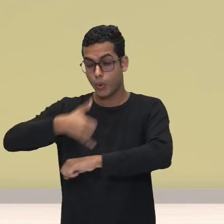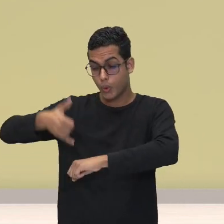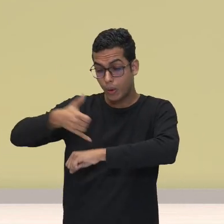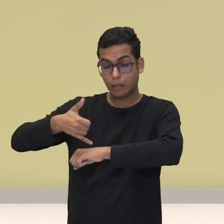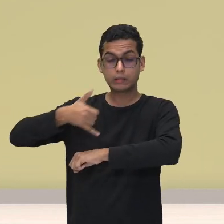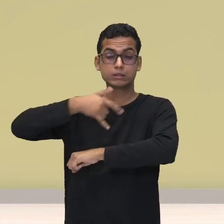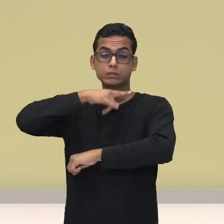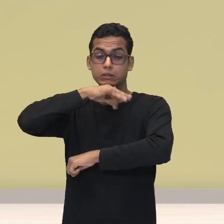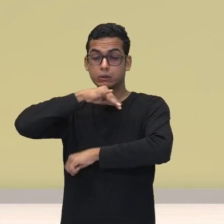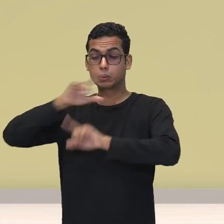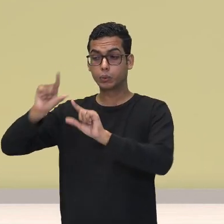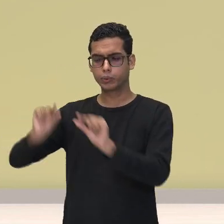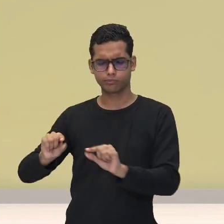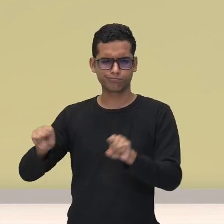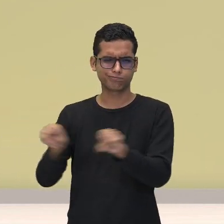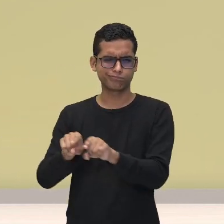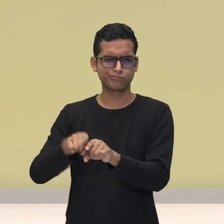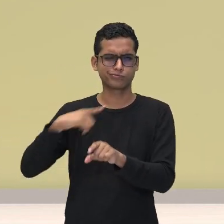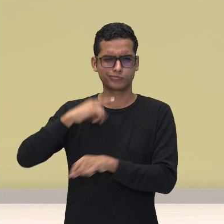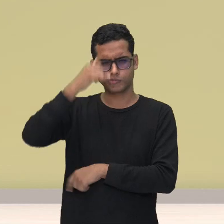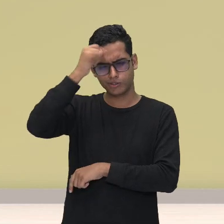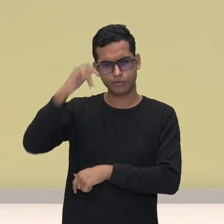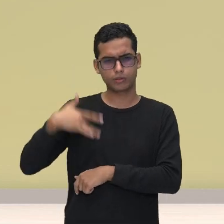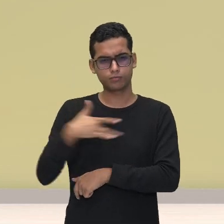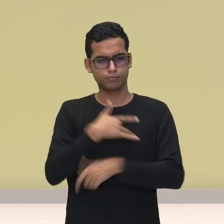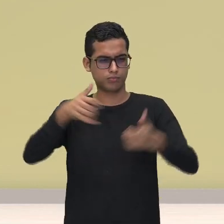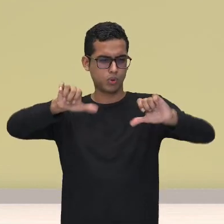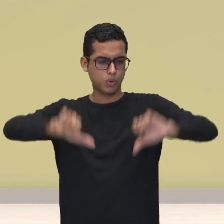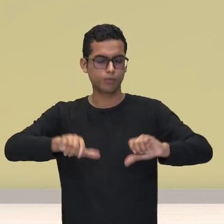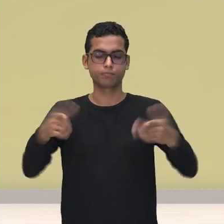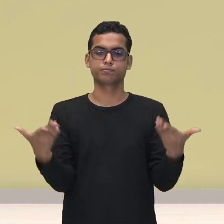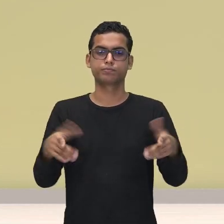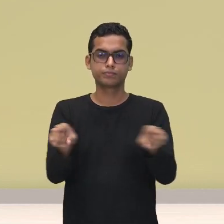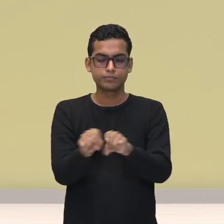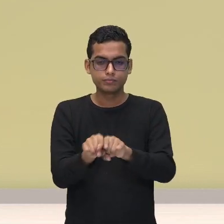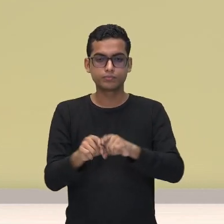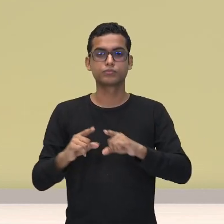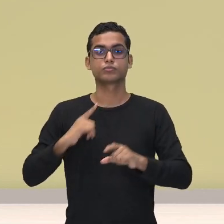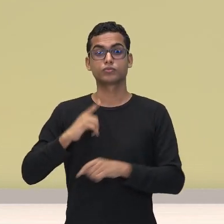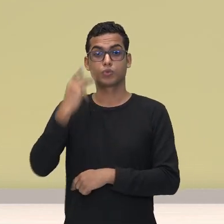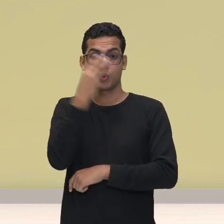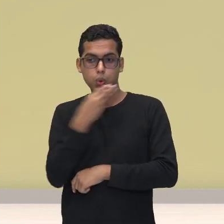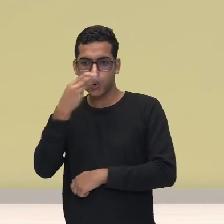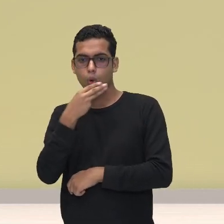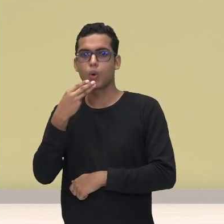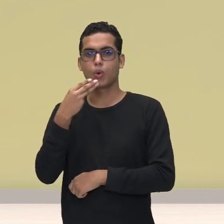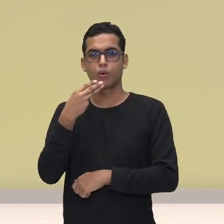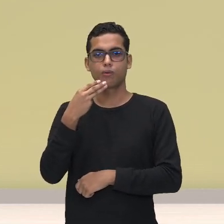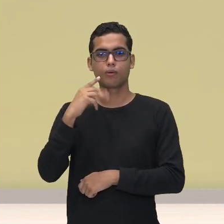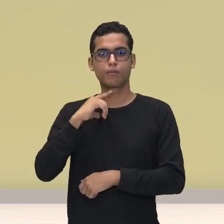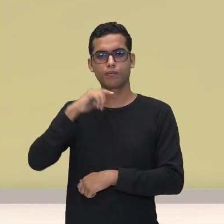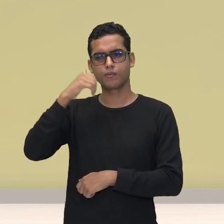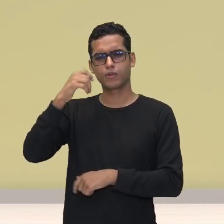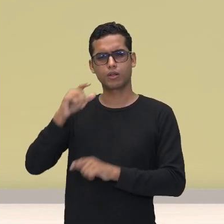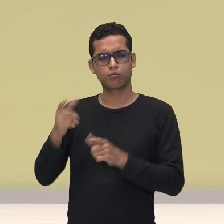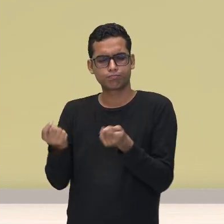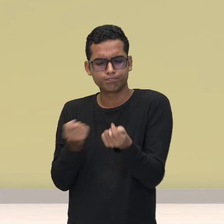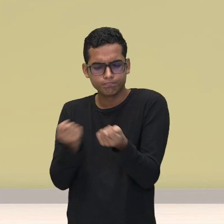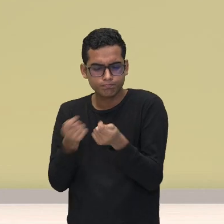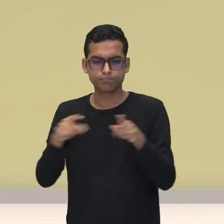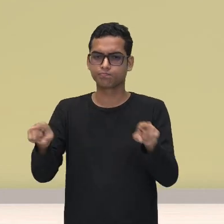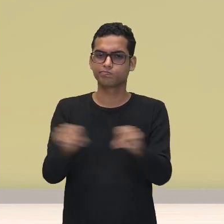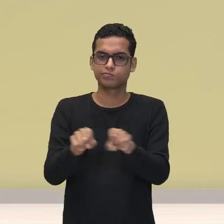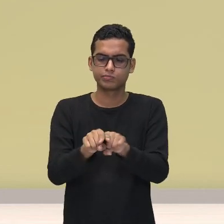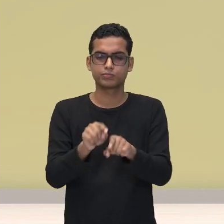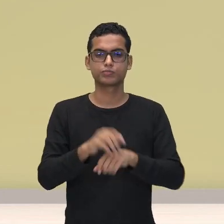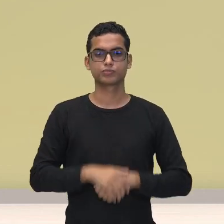nocivas à nossa saúde, a ingestão de açúcar para que não desenvolva ali um quadro de diabetes, por exemplo. Então,